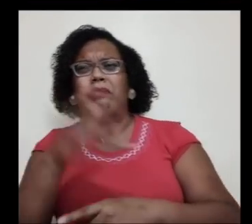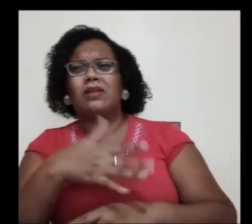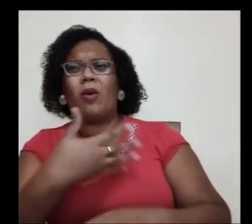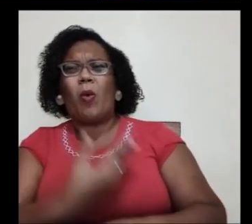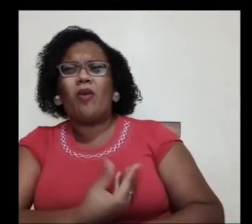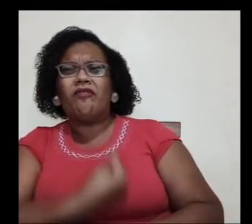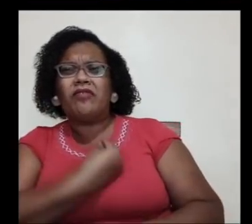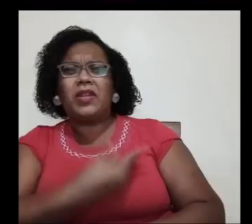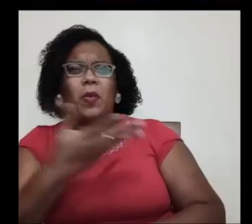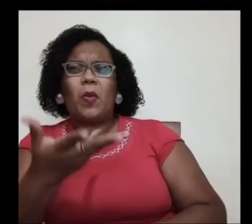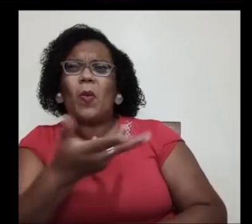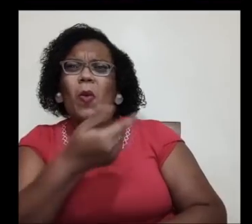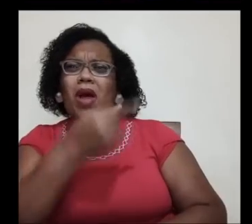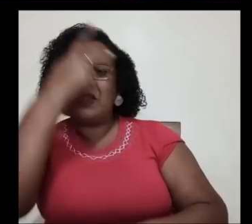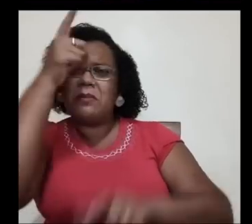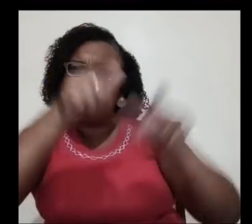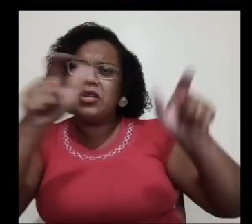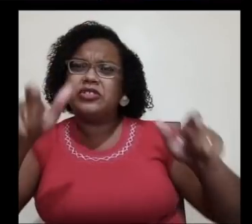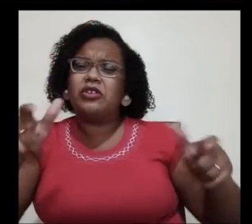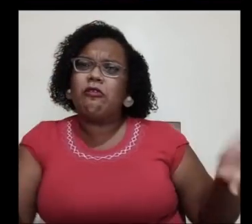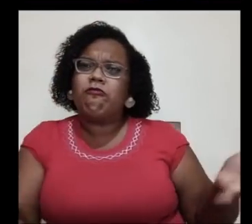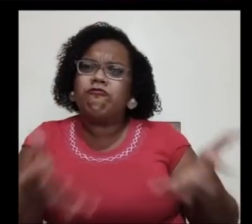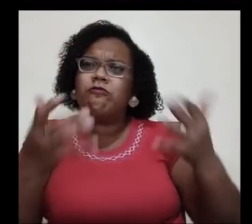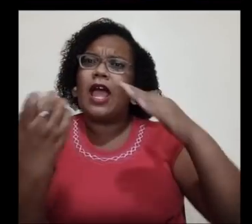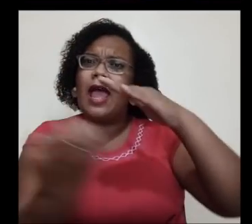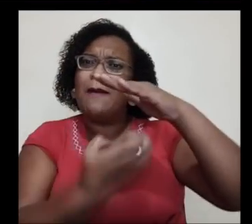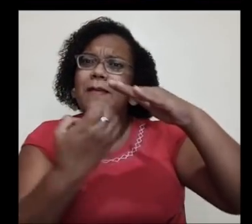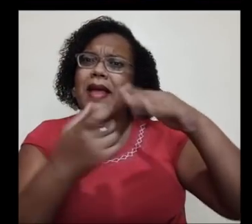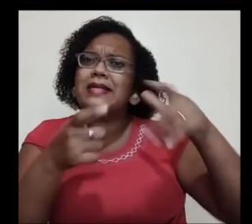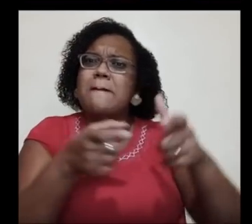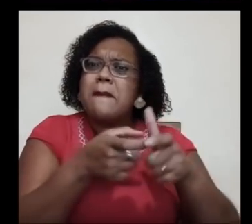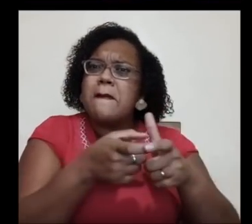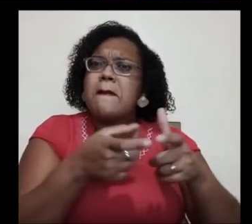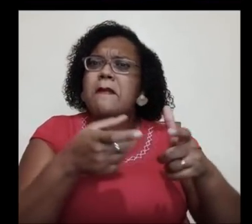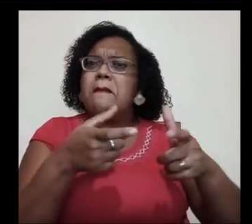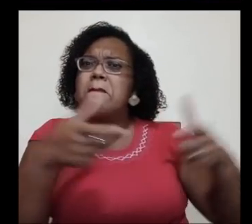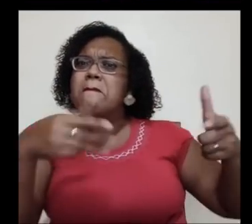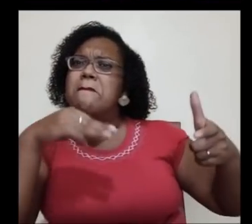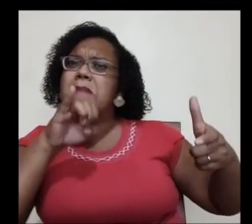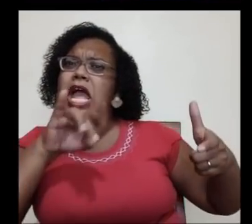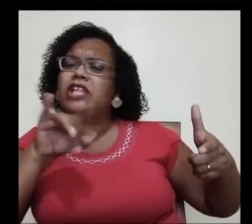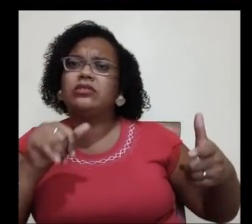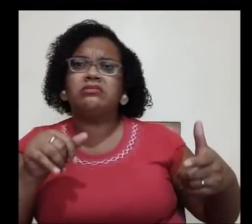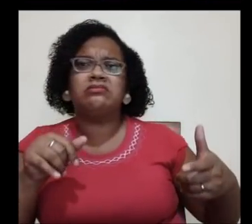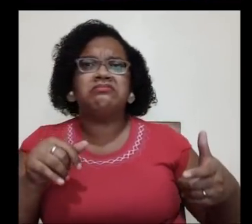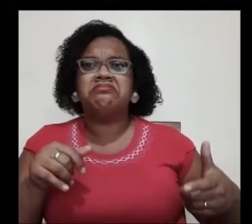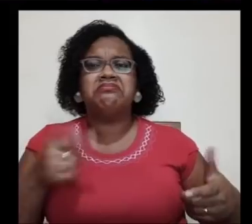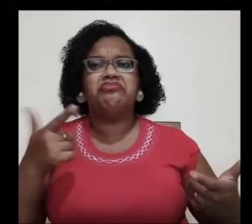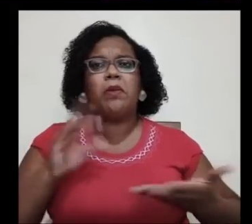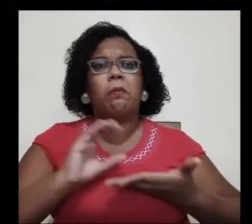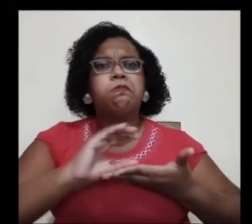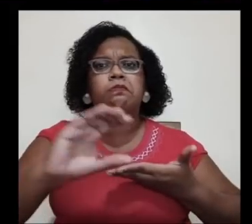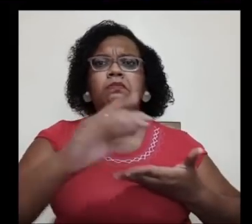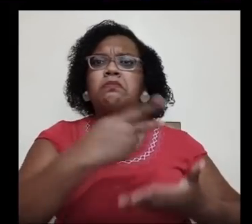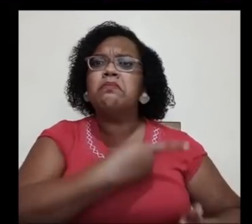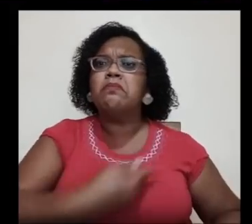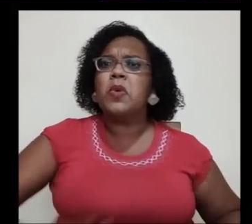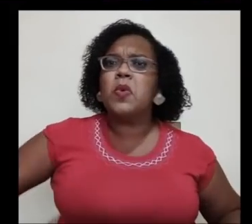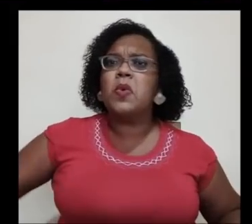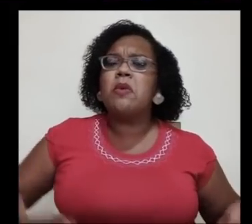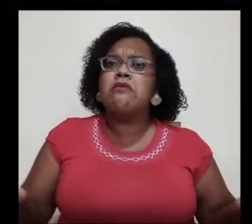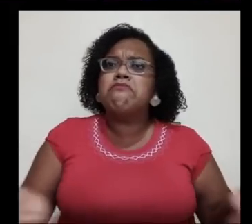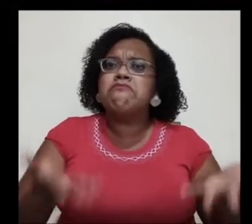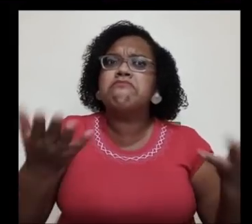vida das pessoas, do estímulo às pequenas e médias empresas, tudo isso, a falta de investimento público, de recurso público para a